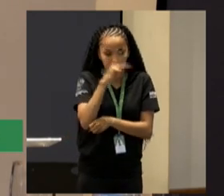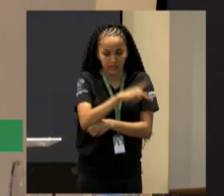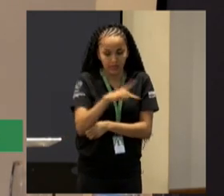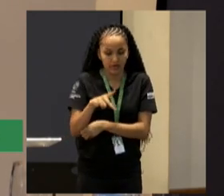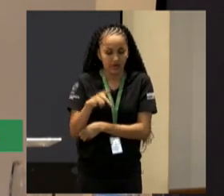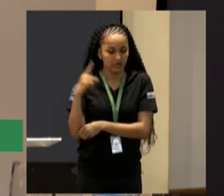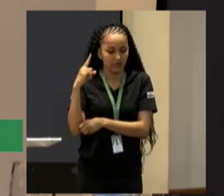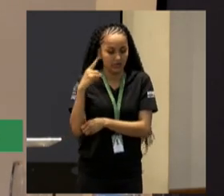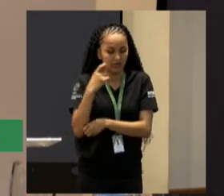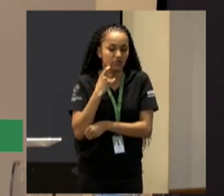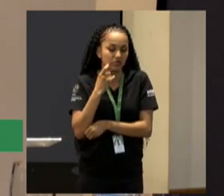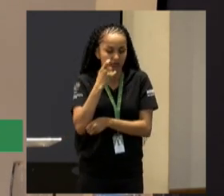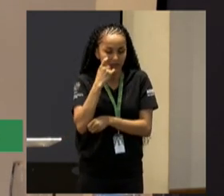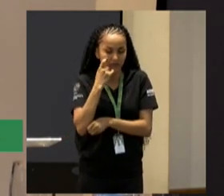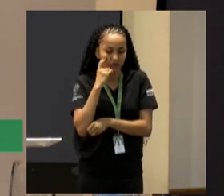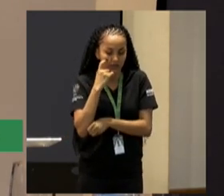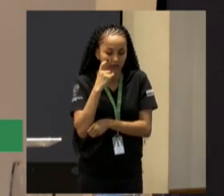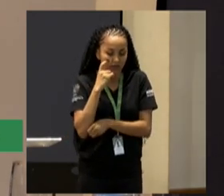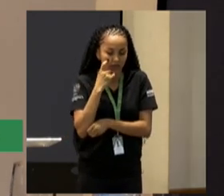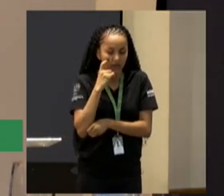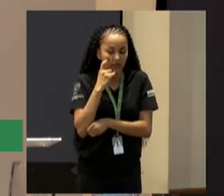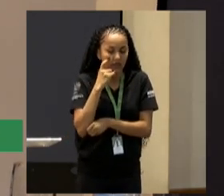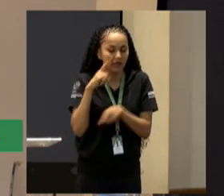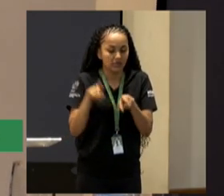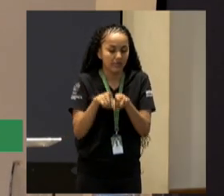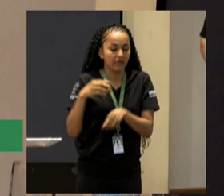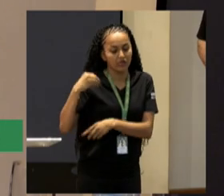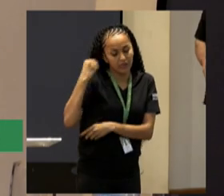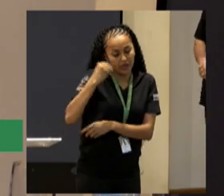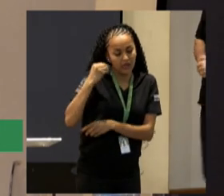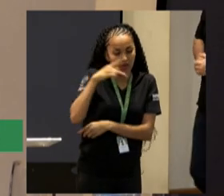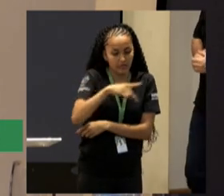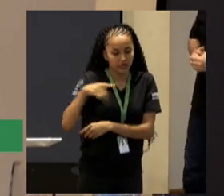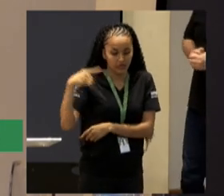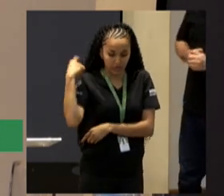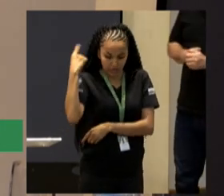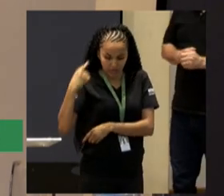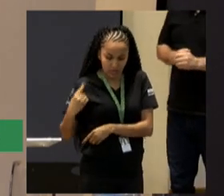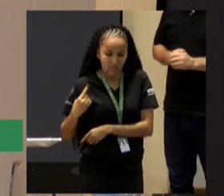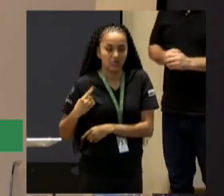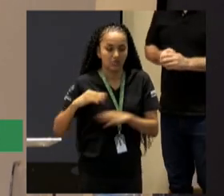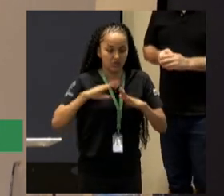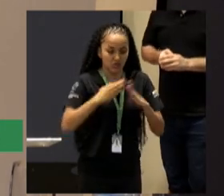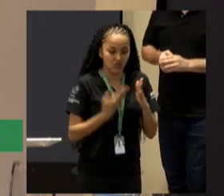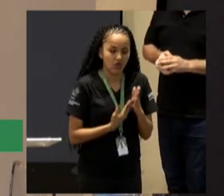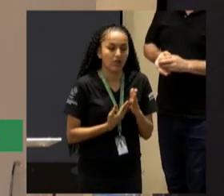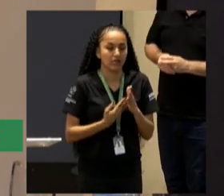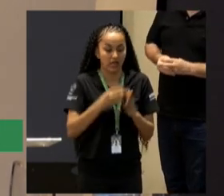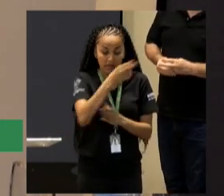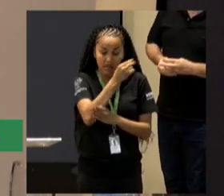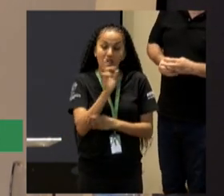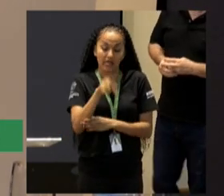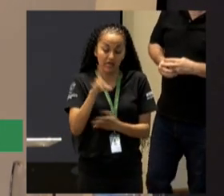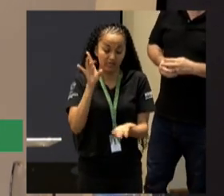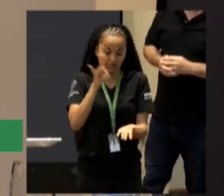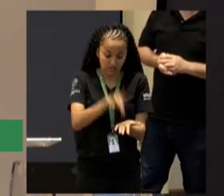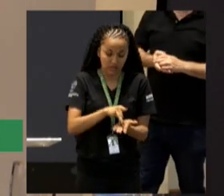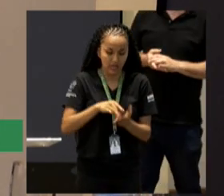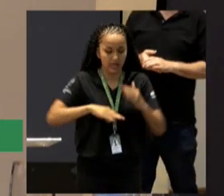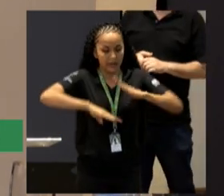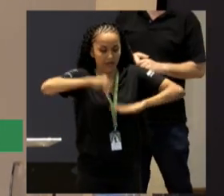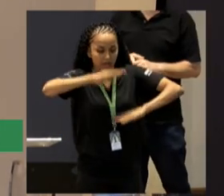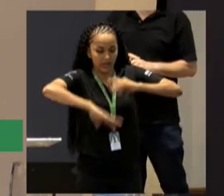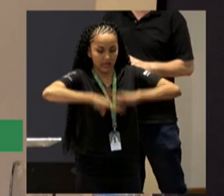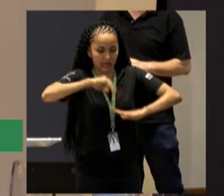professora Geruzzi com a experiência trazida pela professora Nailza em uma das escolas da rede, que de fato coloca em